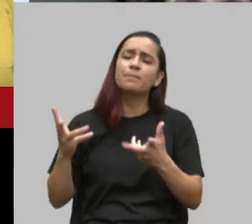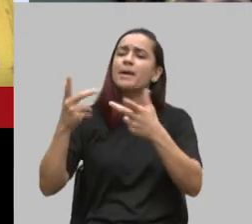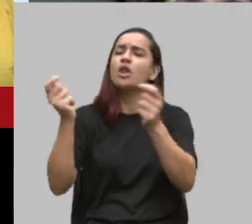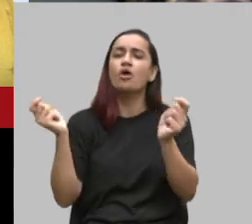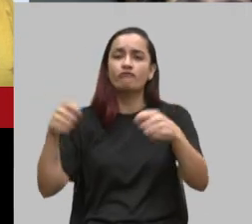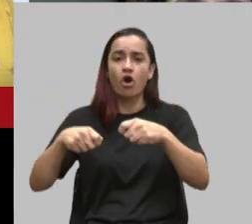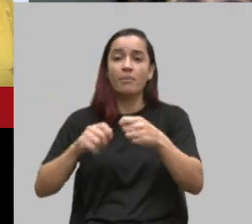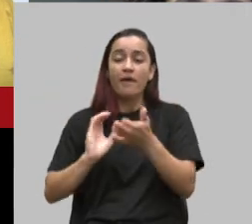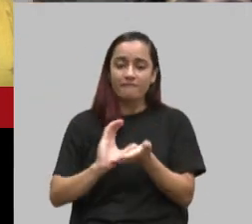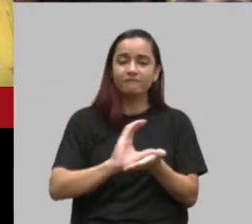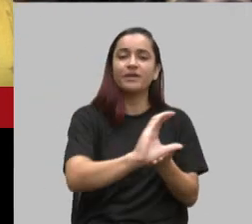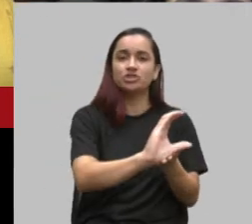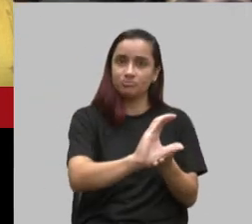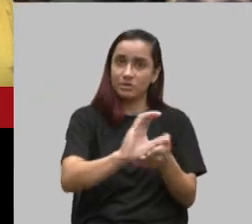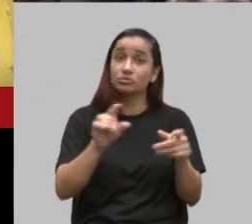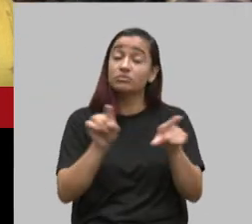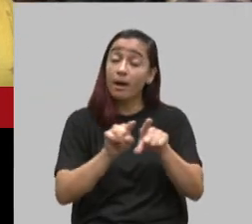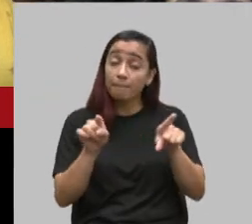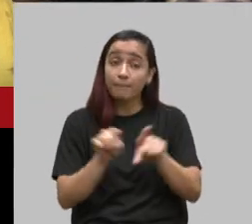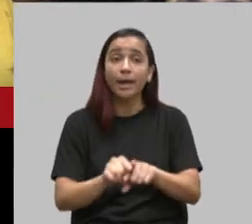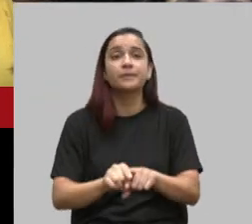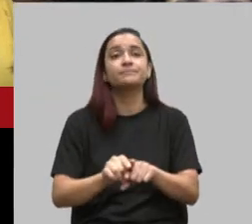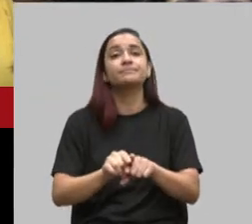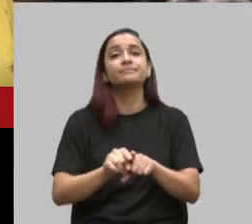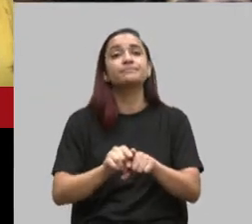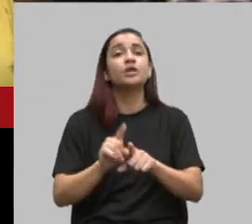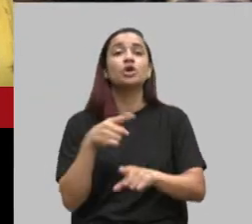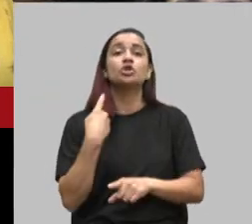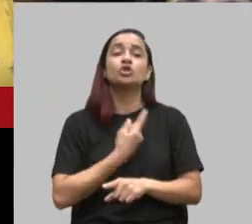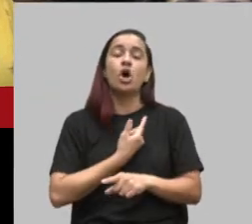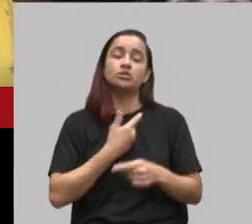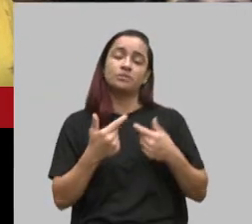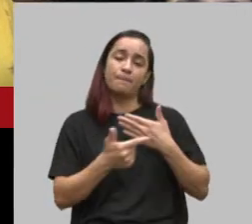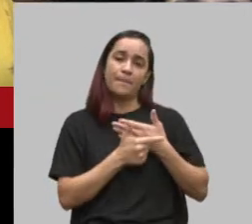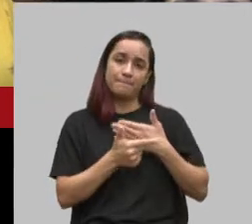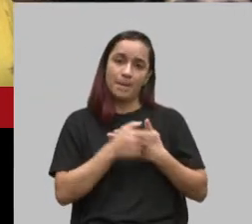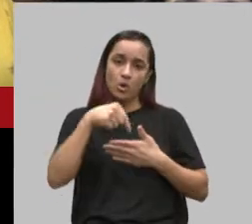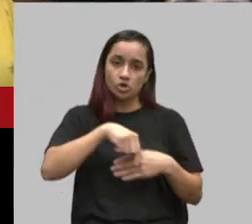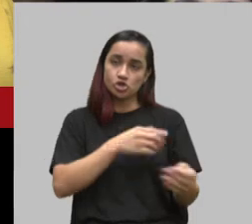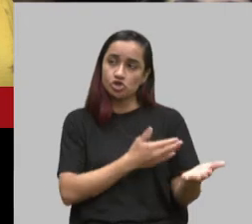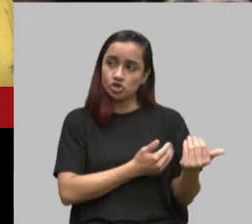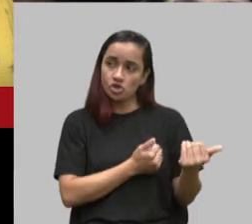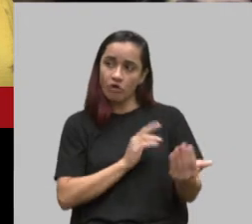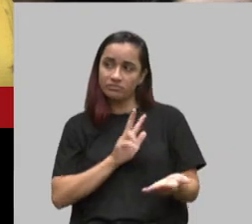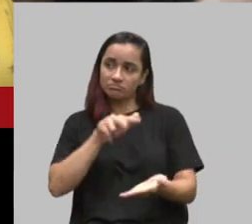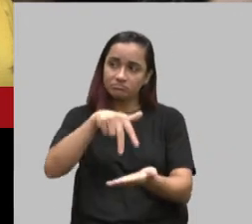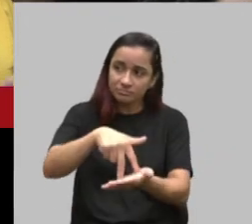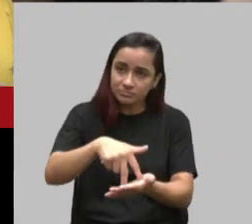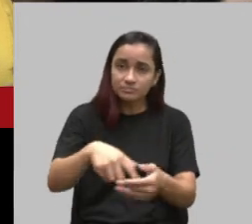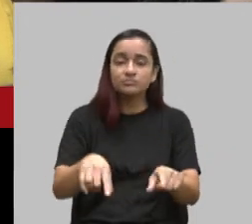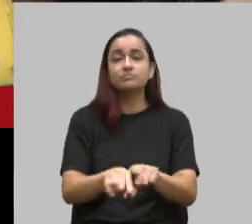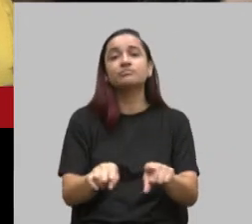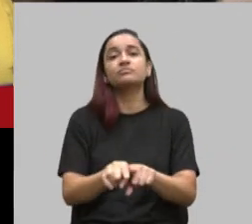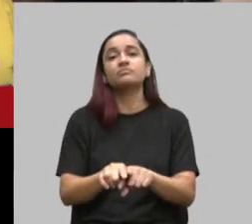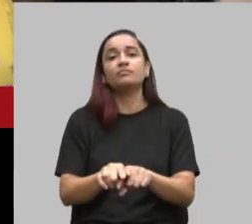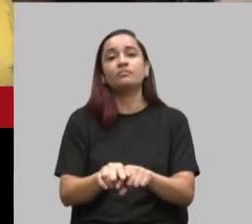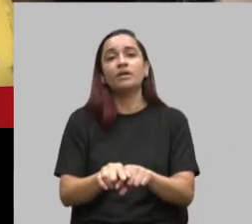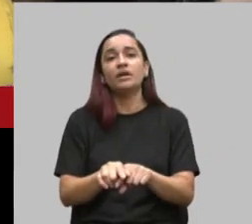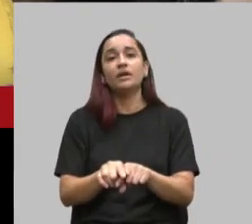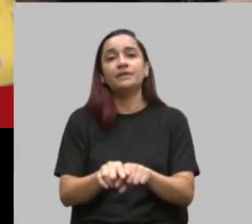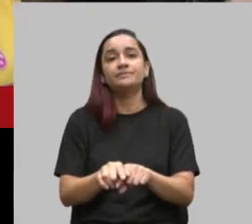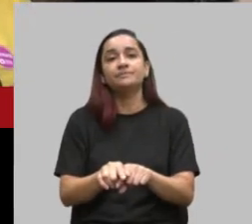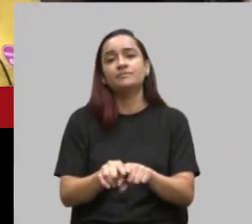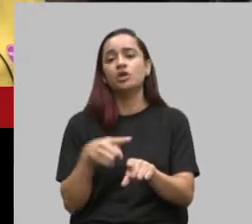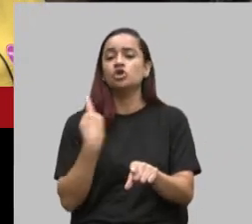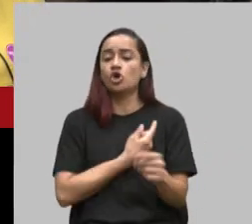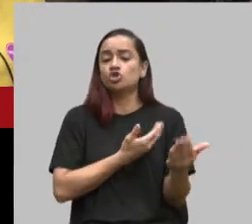também vale salientar que nosso papel como jovens protagonistas e como jovens em si eh não termina aqui